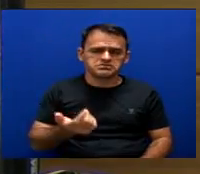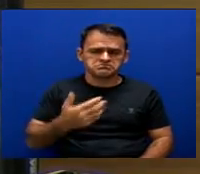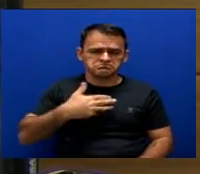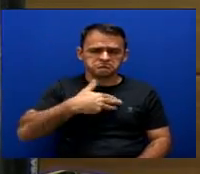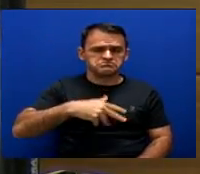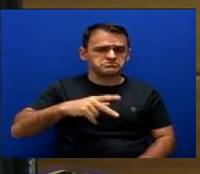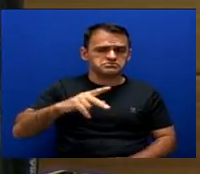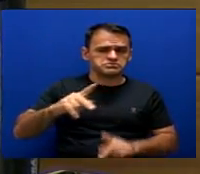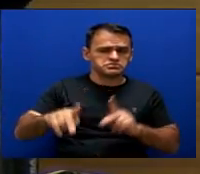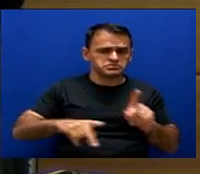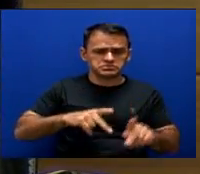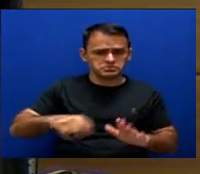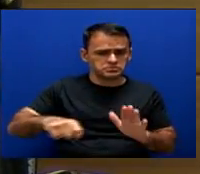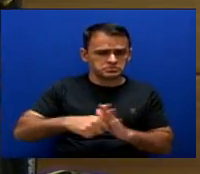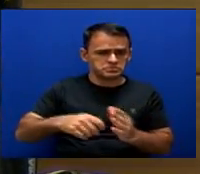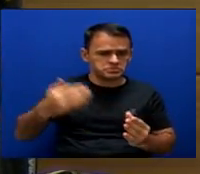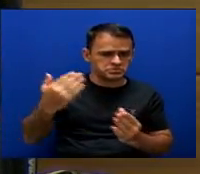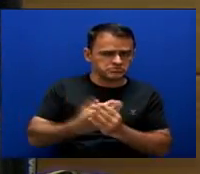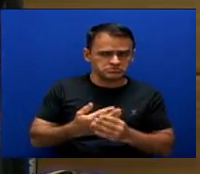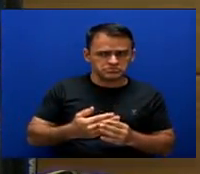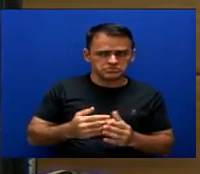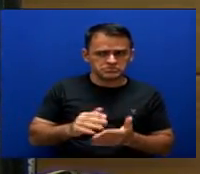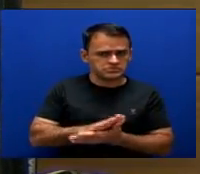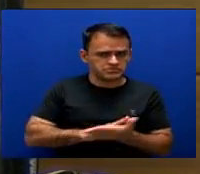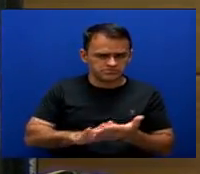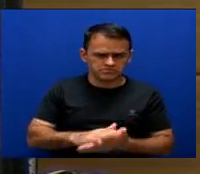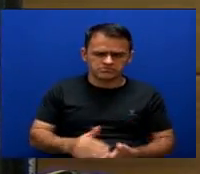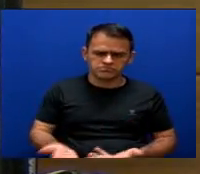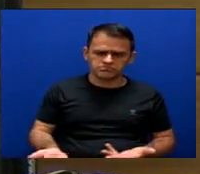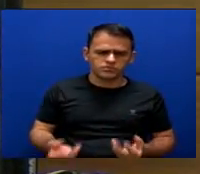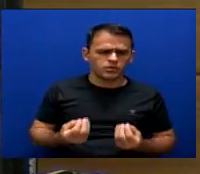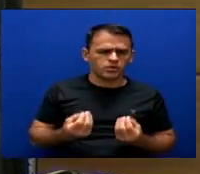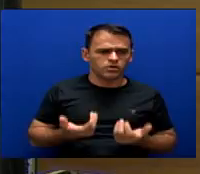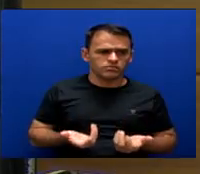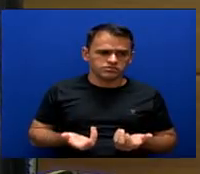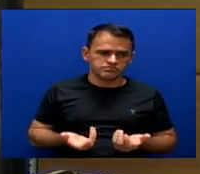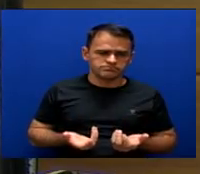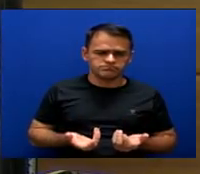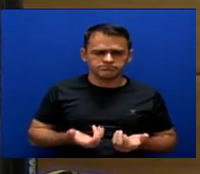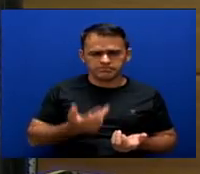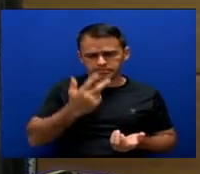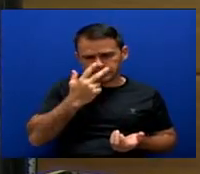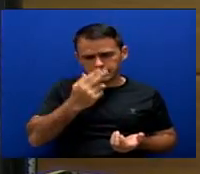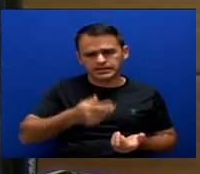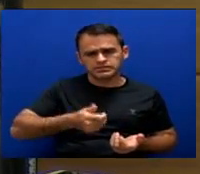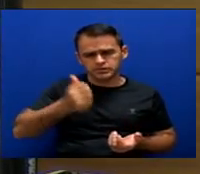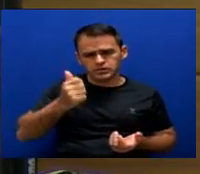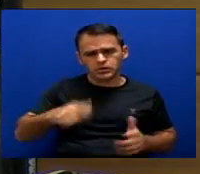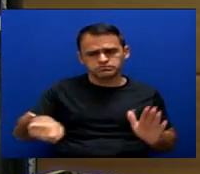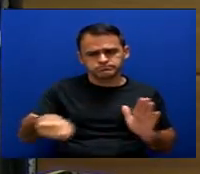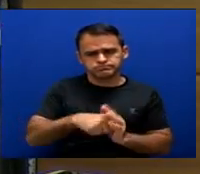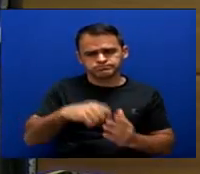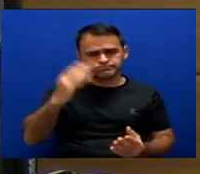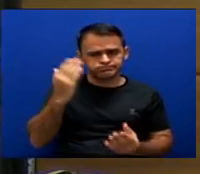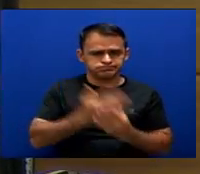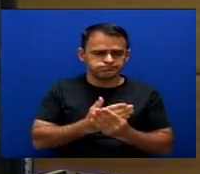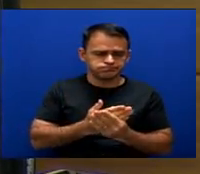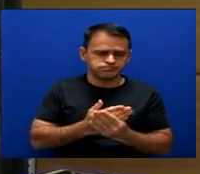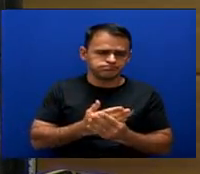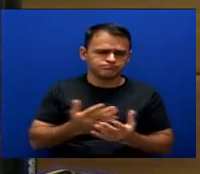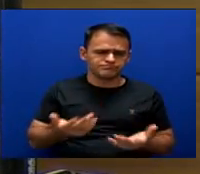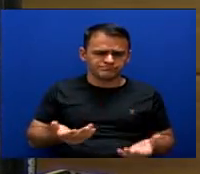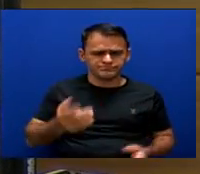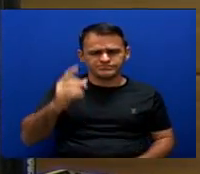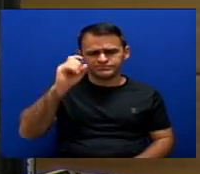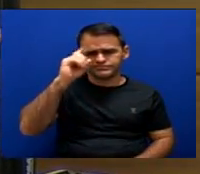ministério público não vai judicializar isso ou aquilo pontualmente parece que a melhor solução mas cada vez menor judicializando nós